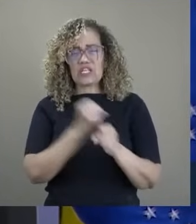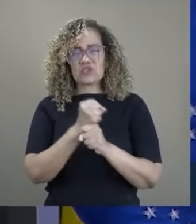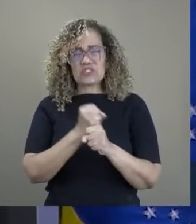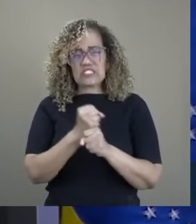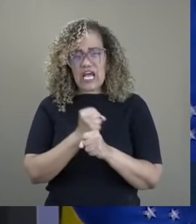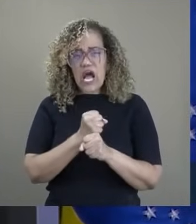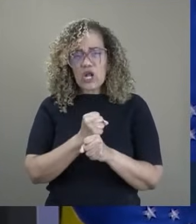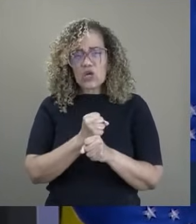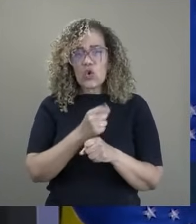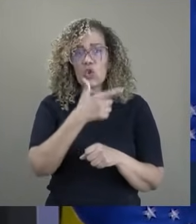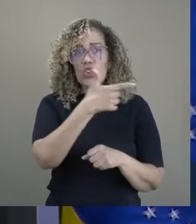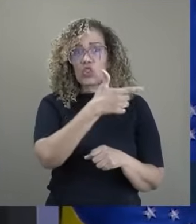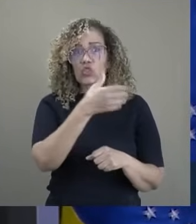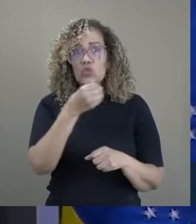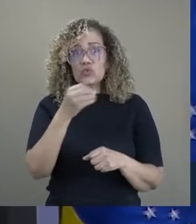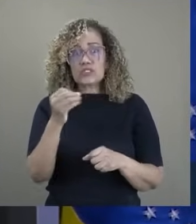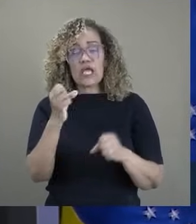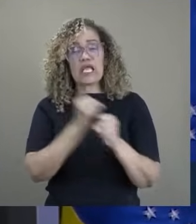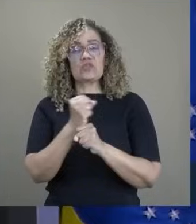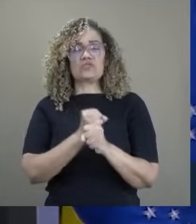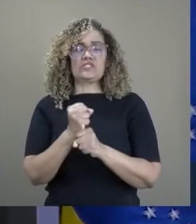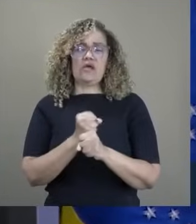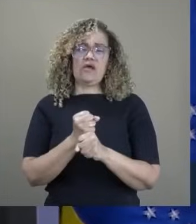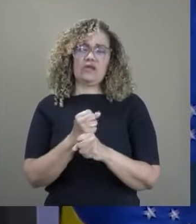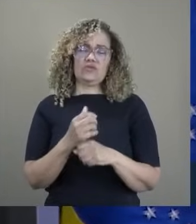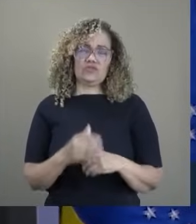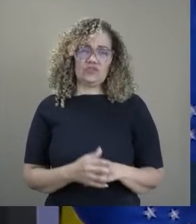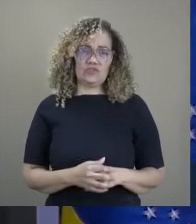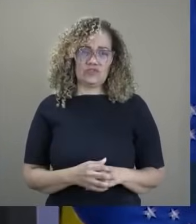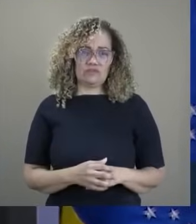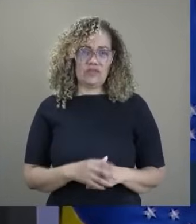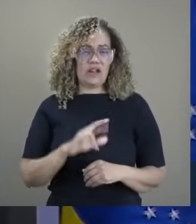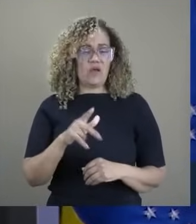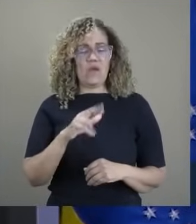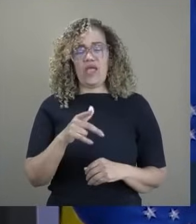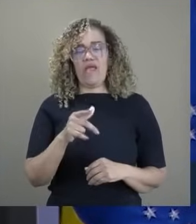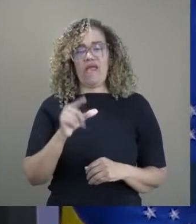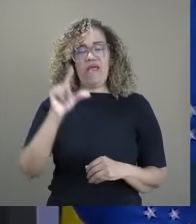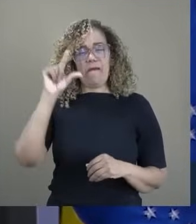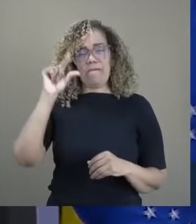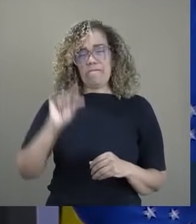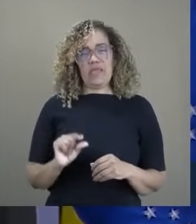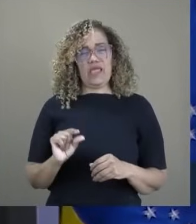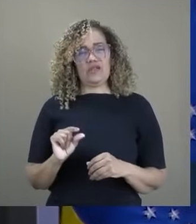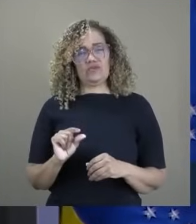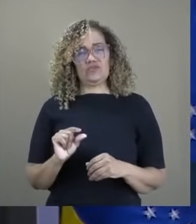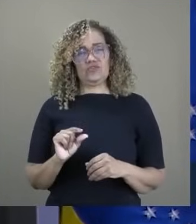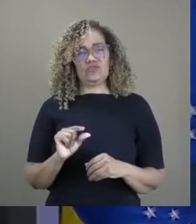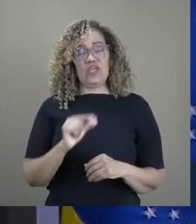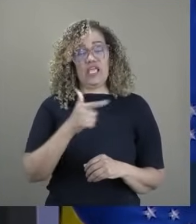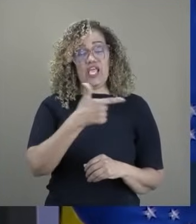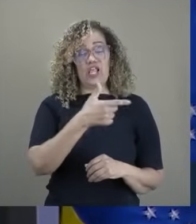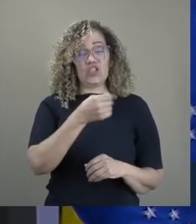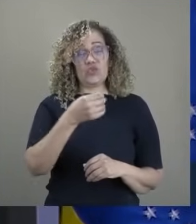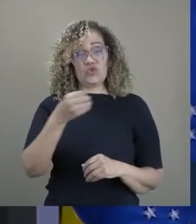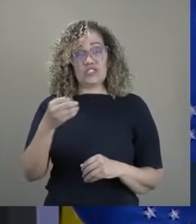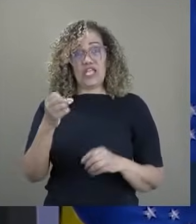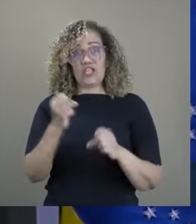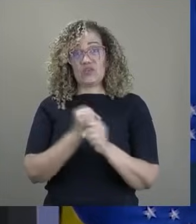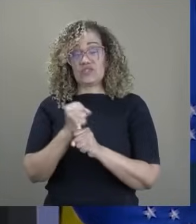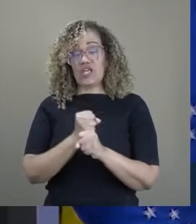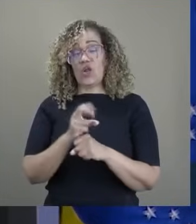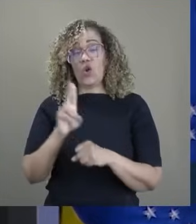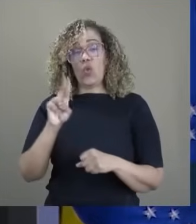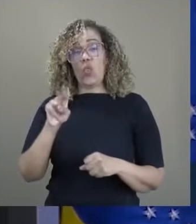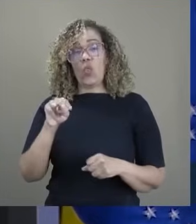200 dias nem dois meses nem dois anos nem 20 anos é 200 anos que isso nunca